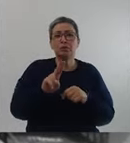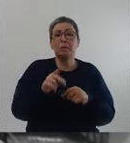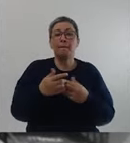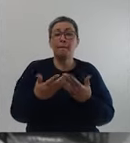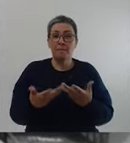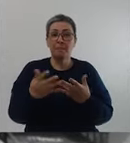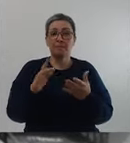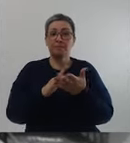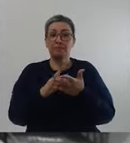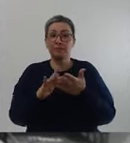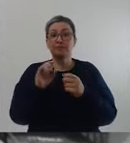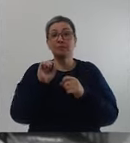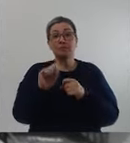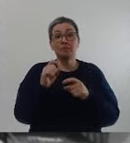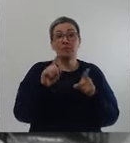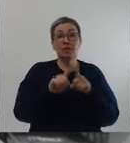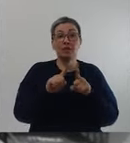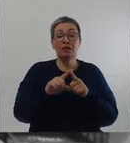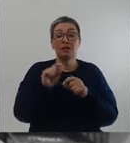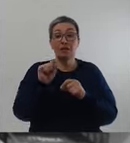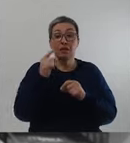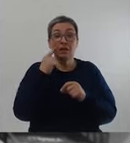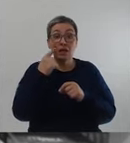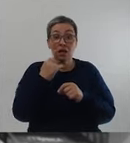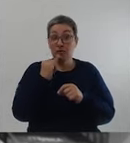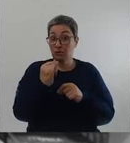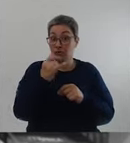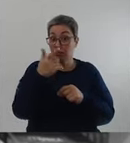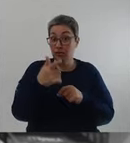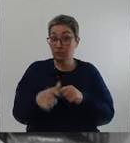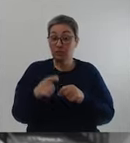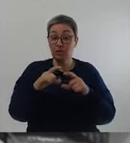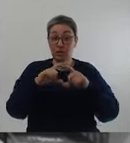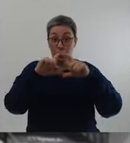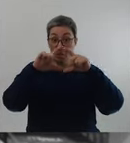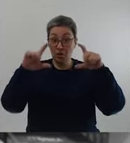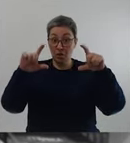celular. Então, só para a gente reafirmar aqui,